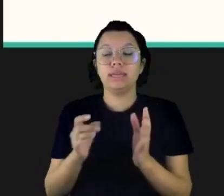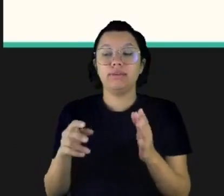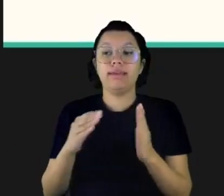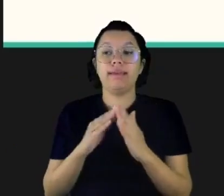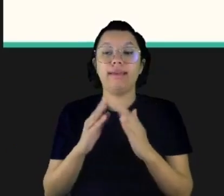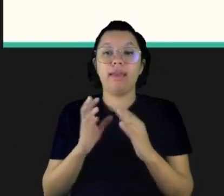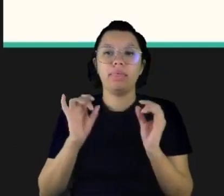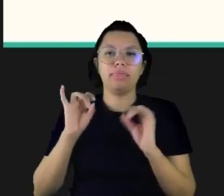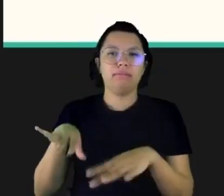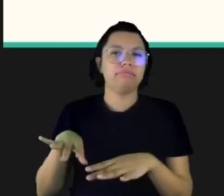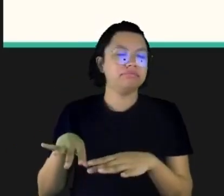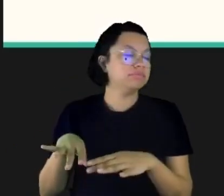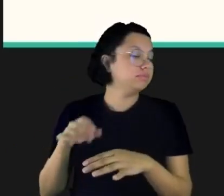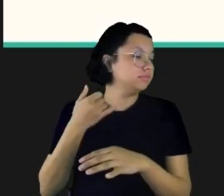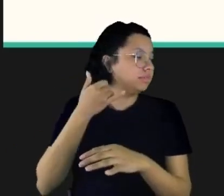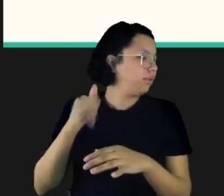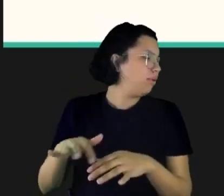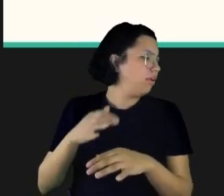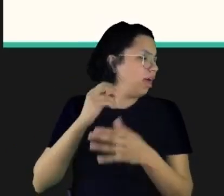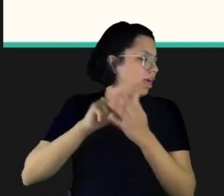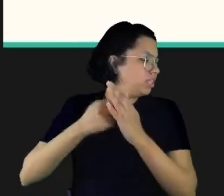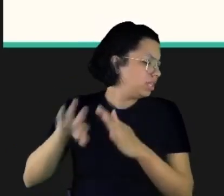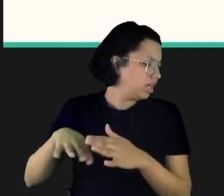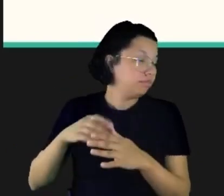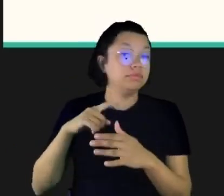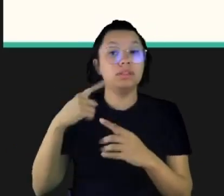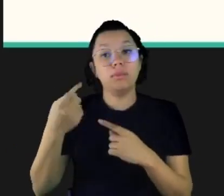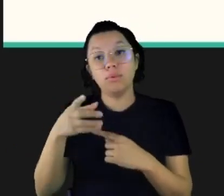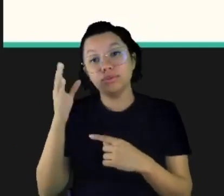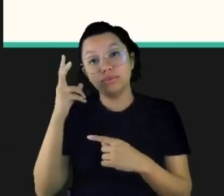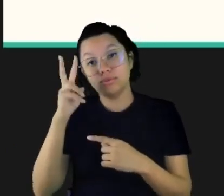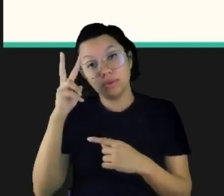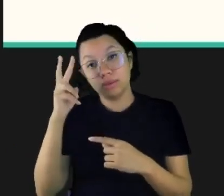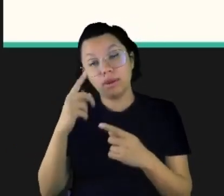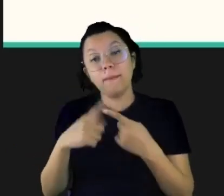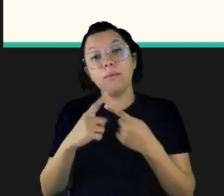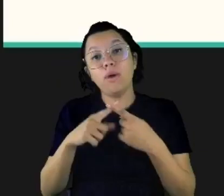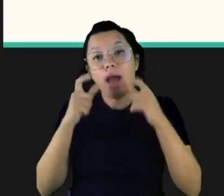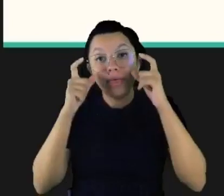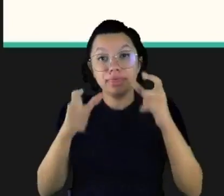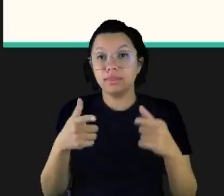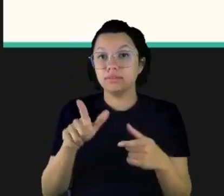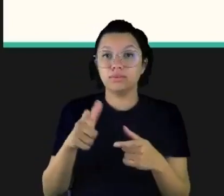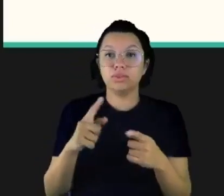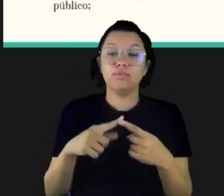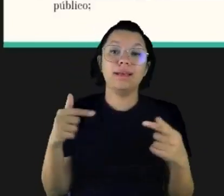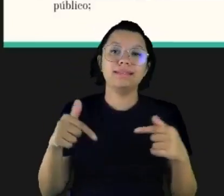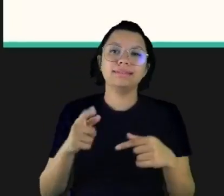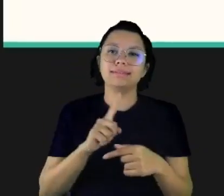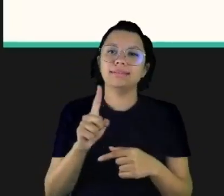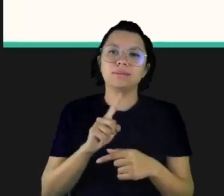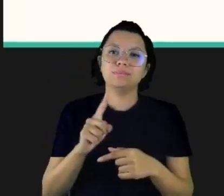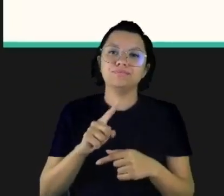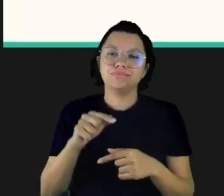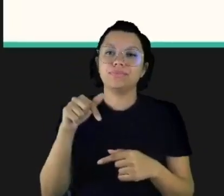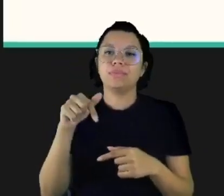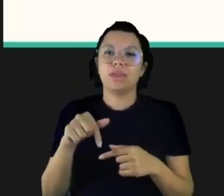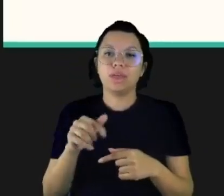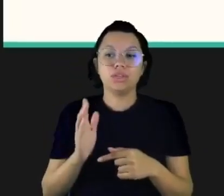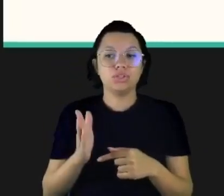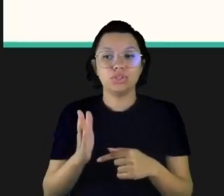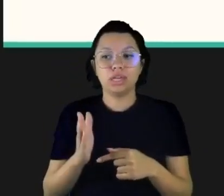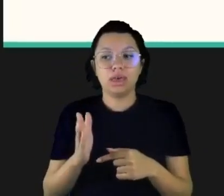prestei atenção, depois eu não vou lembrar onde ele está, mas por falta de atenção. Aqui não. Aqui é já o